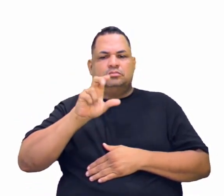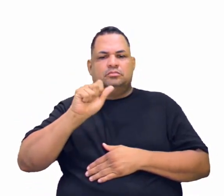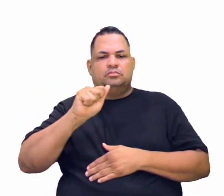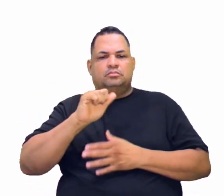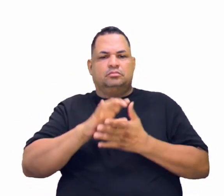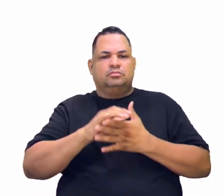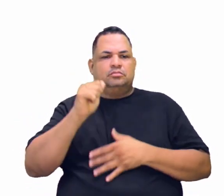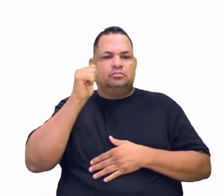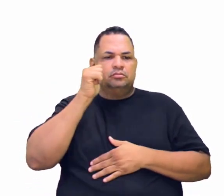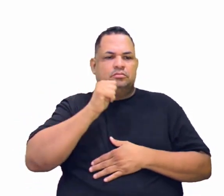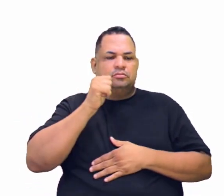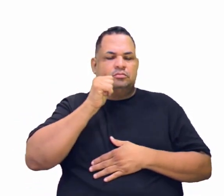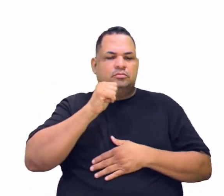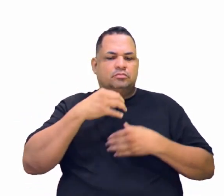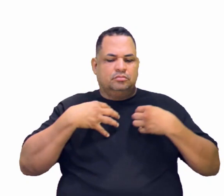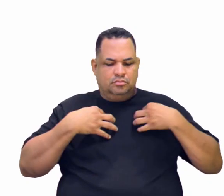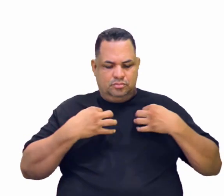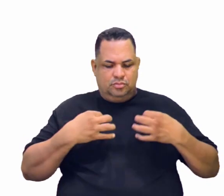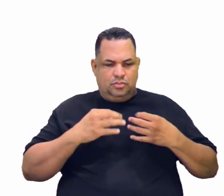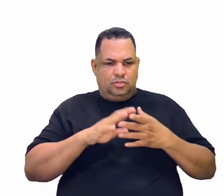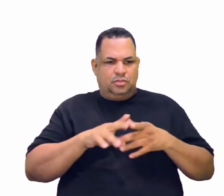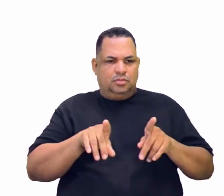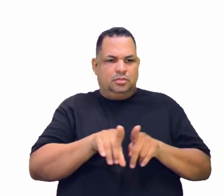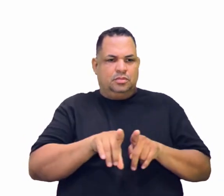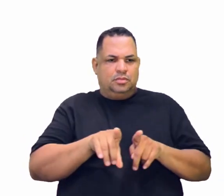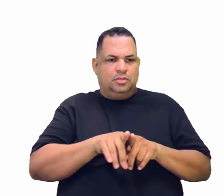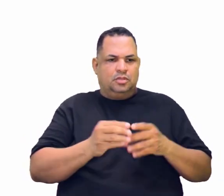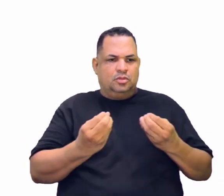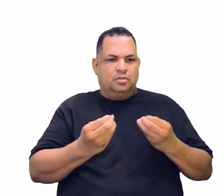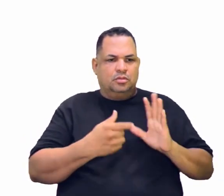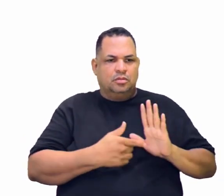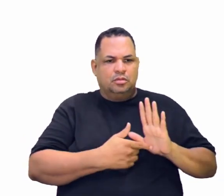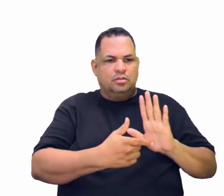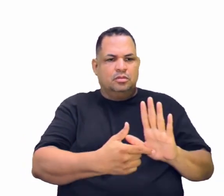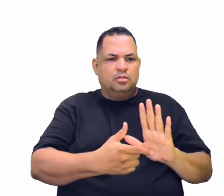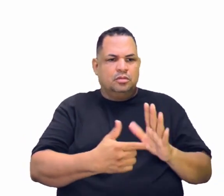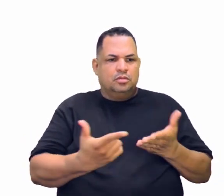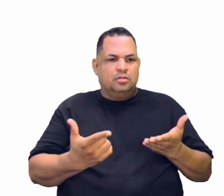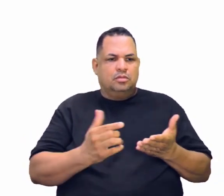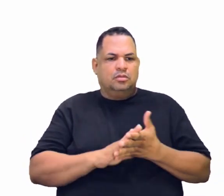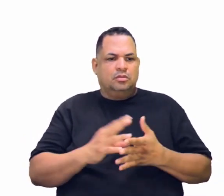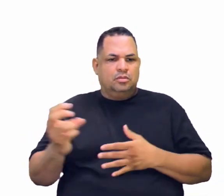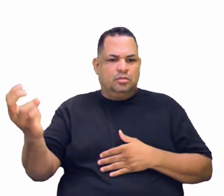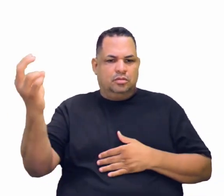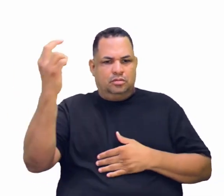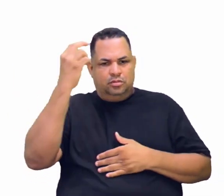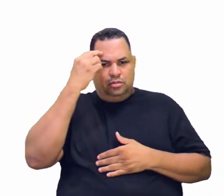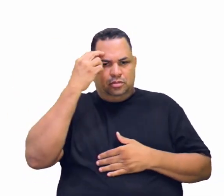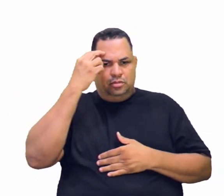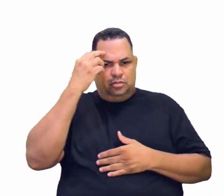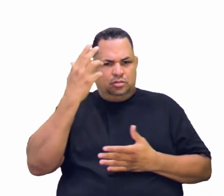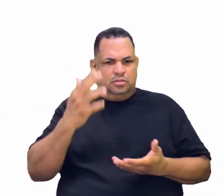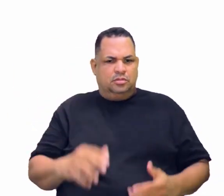as suas vestimentas e os homens também. Como é que eles apresentam isso? A cultura, né?